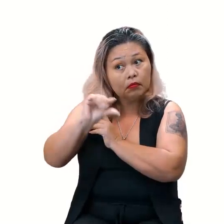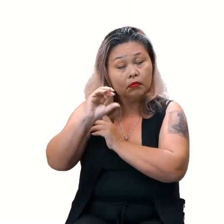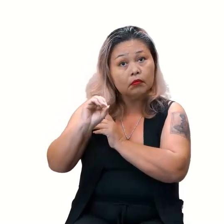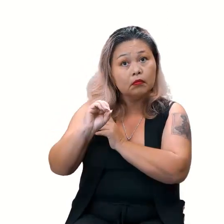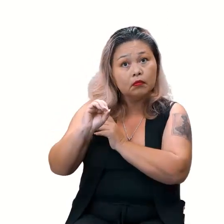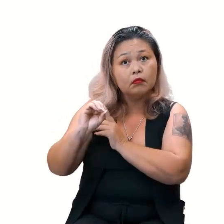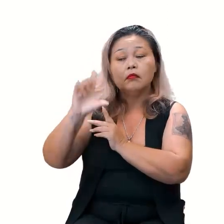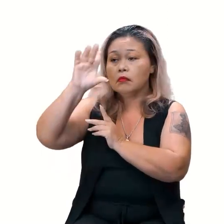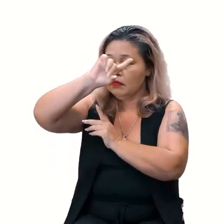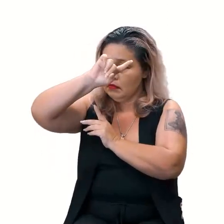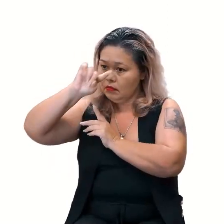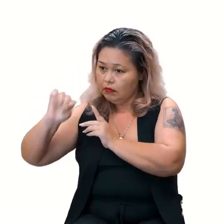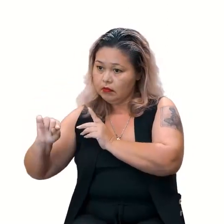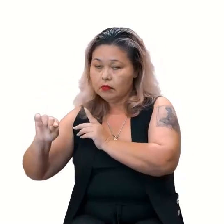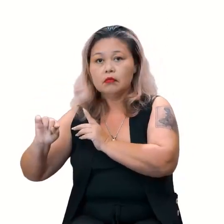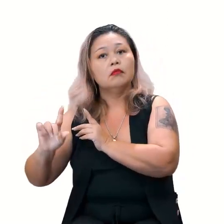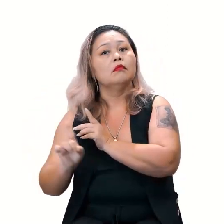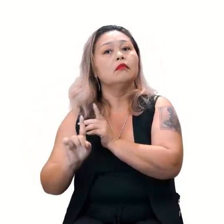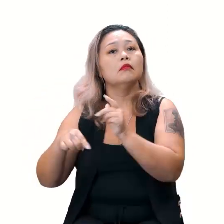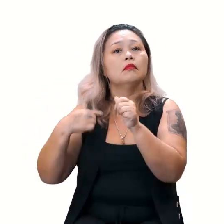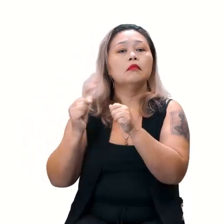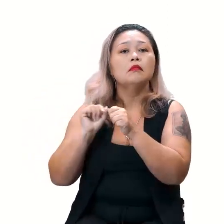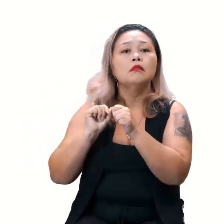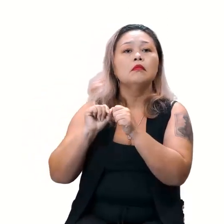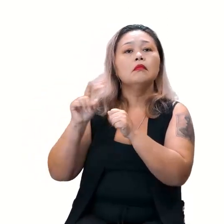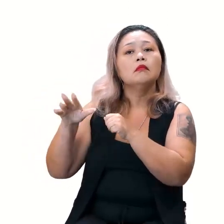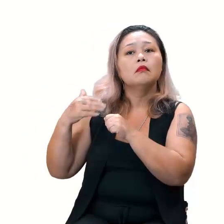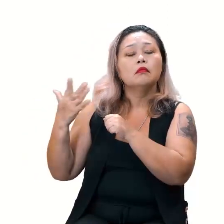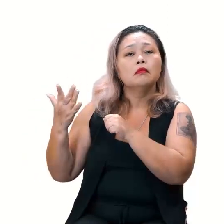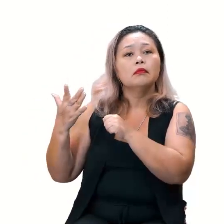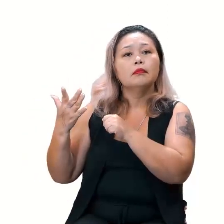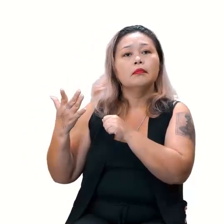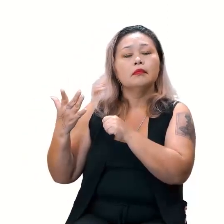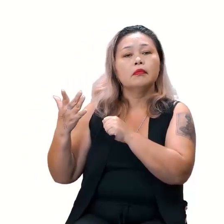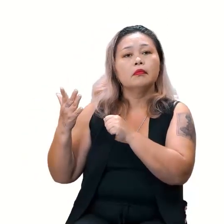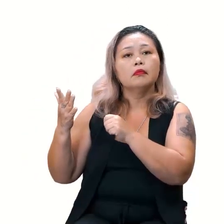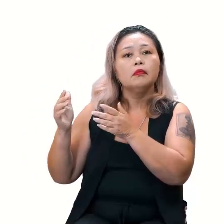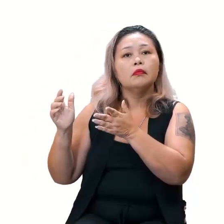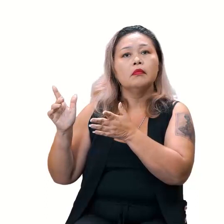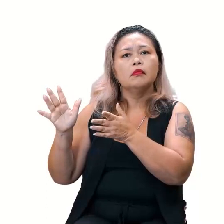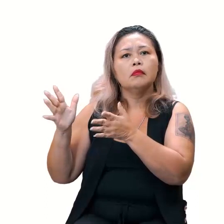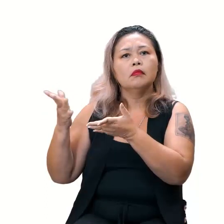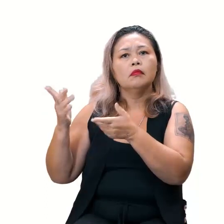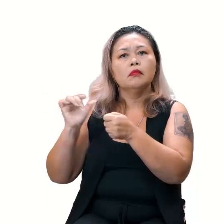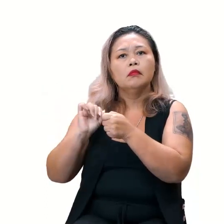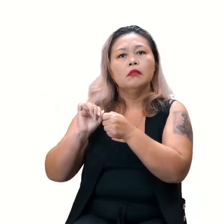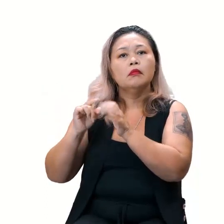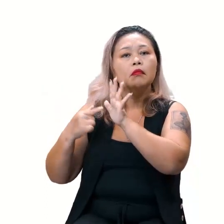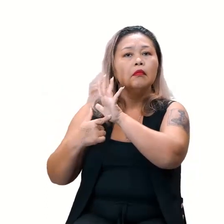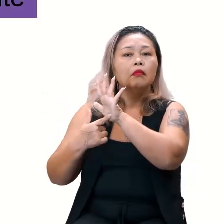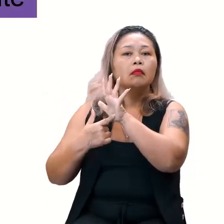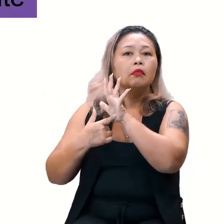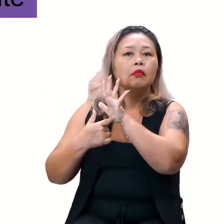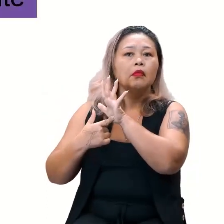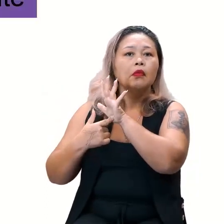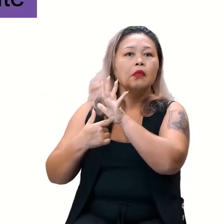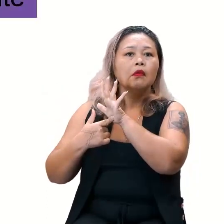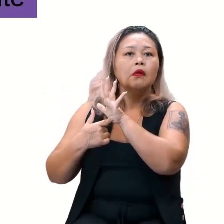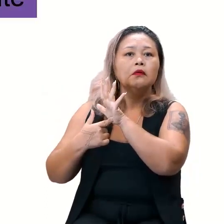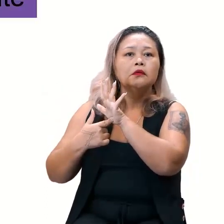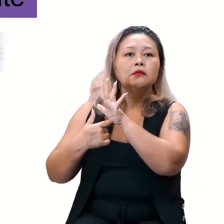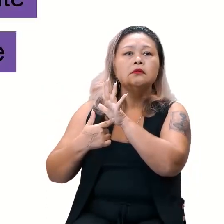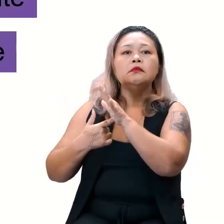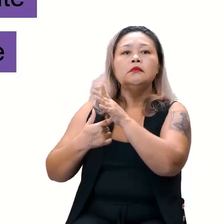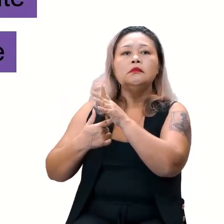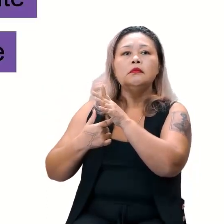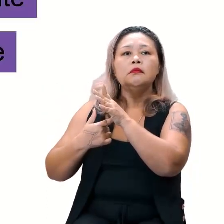é decrescente. Nesse caso, vamos apagar aqui porque está vindo mostrando aí, tá? Uhum. A letra B, a letra